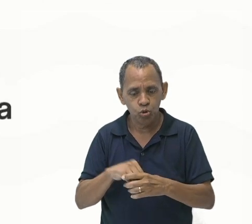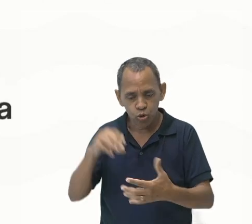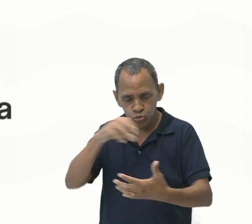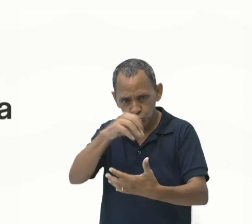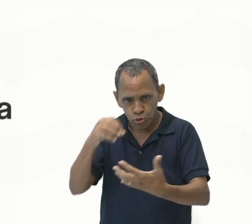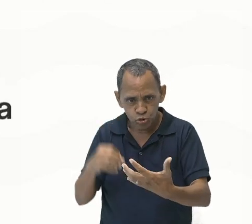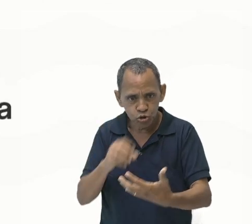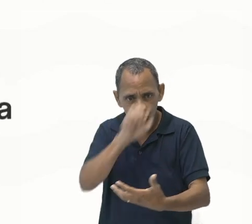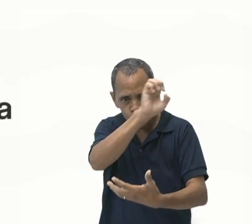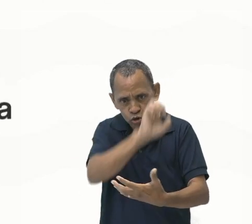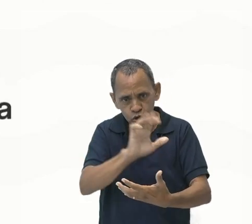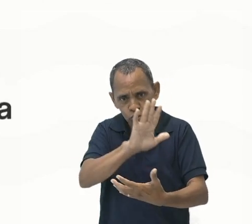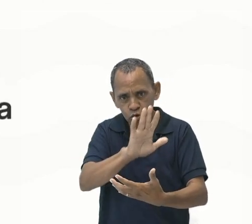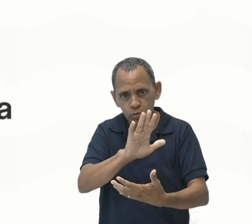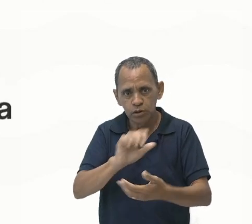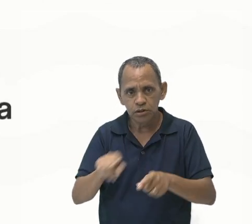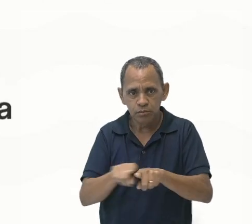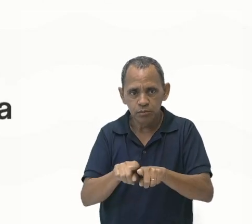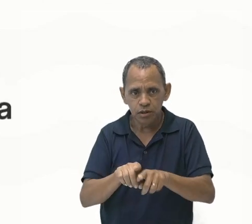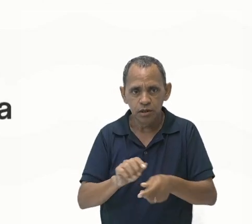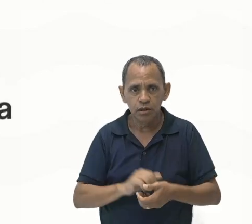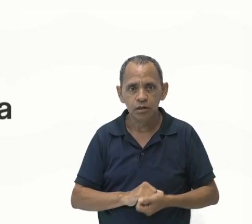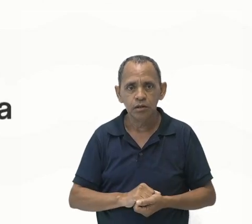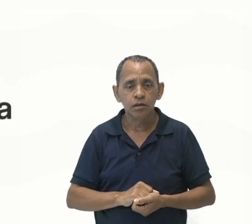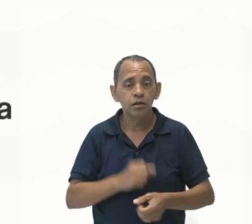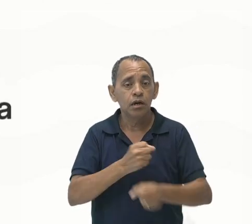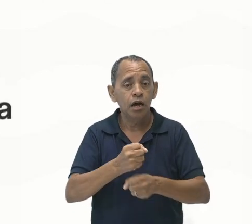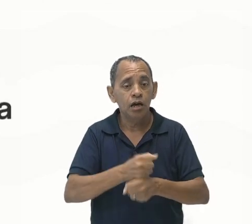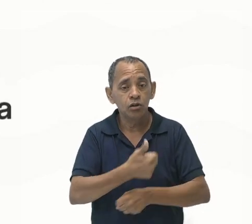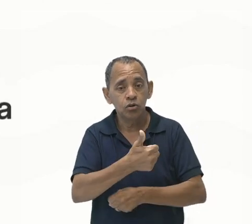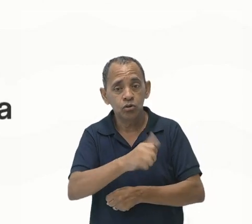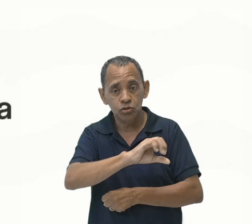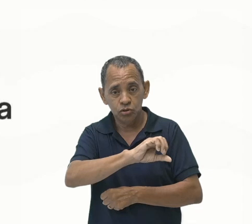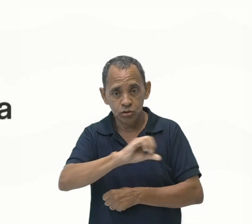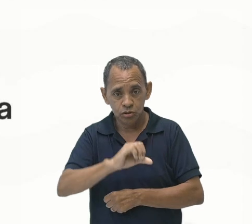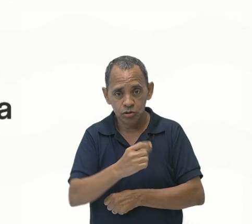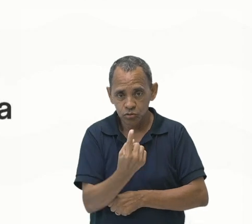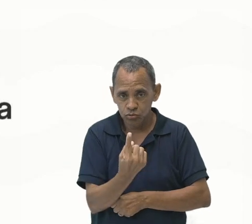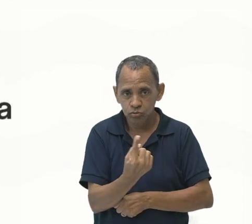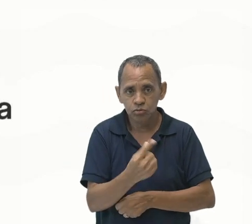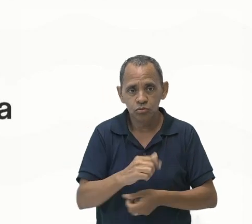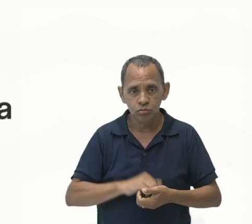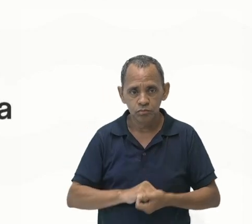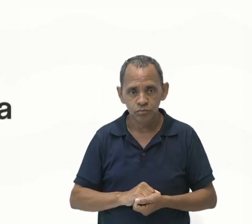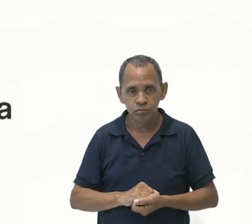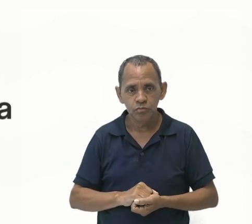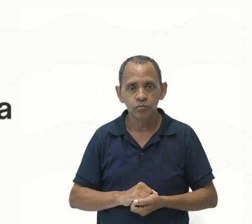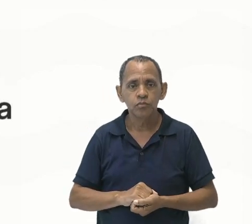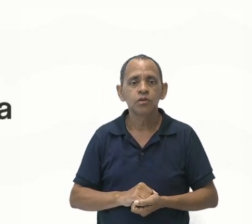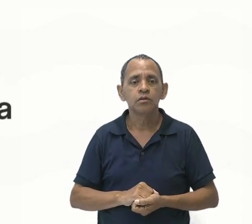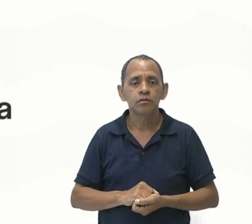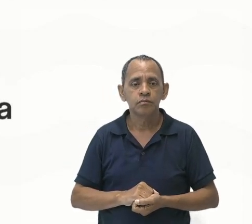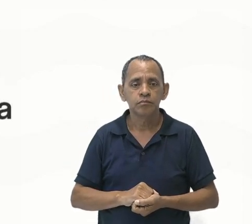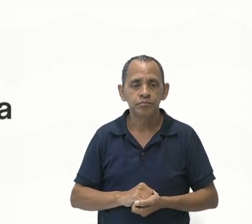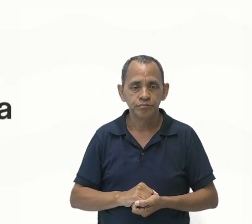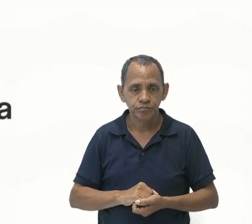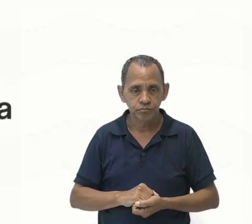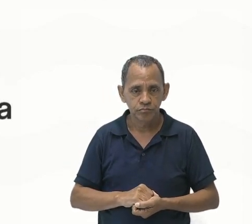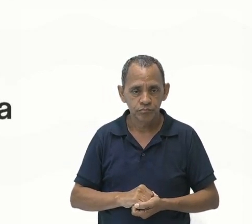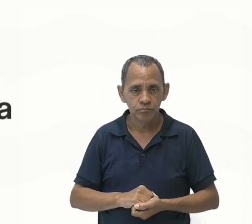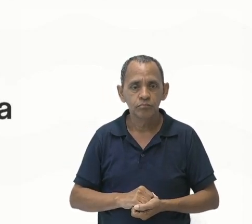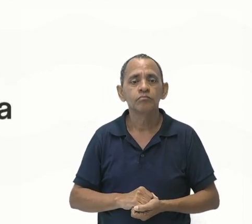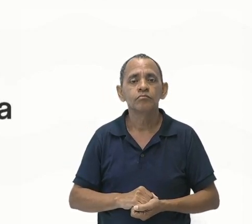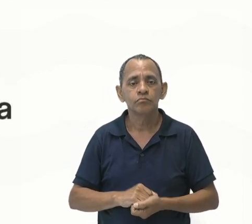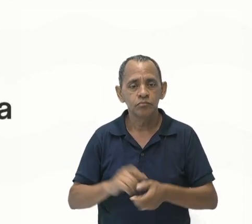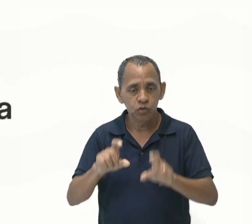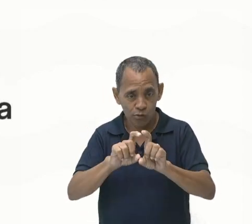europeu. E, por fim, a gente tem a assinatura do Tratado de Maastricht, no ano de 1991, e